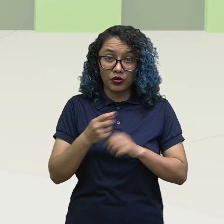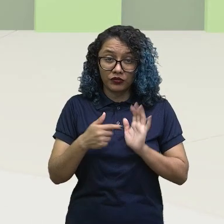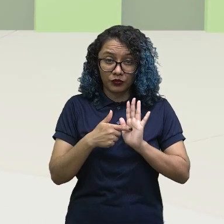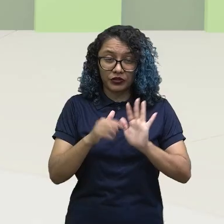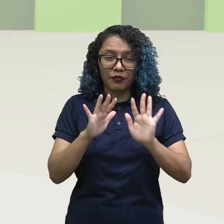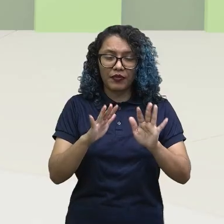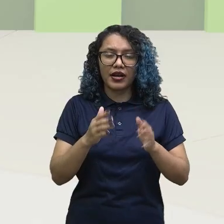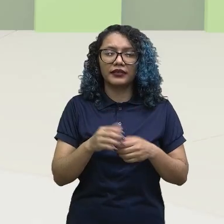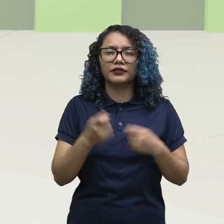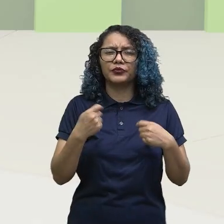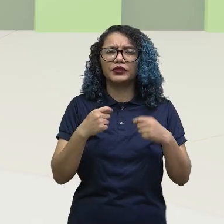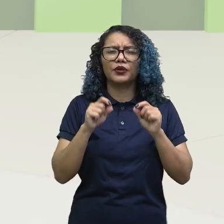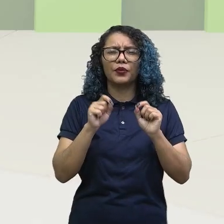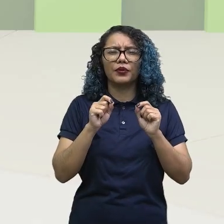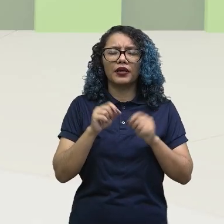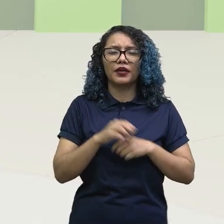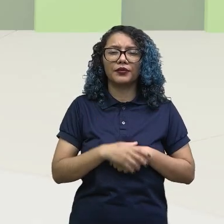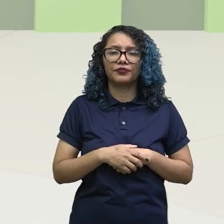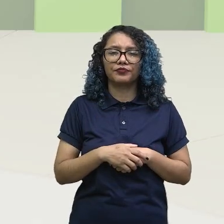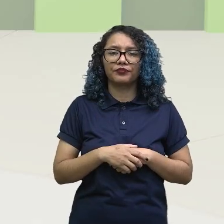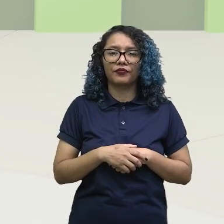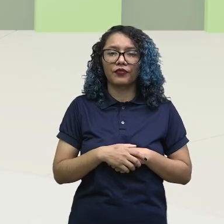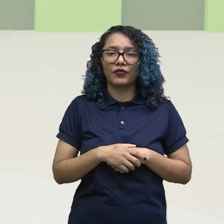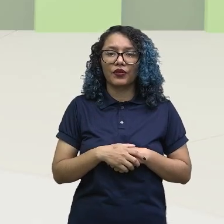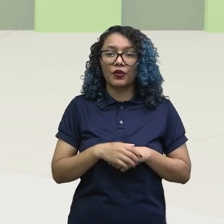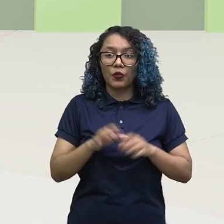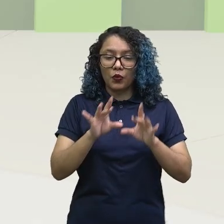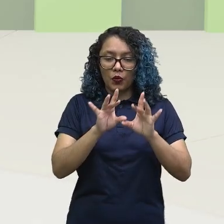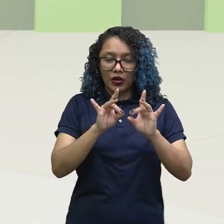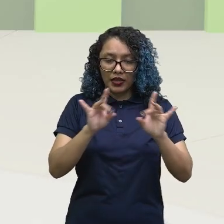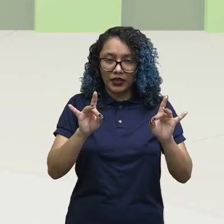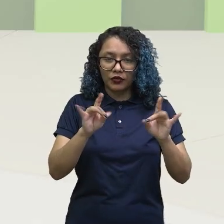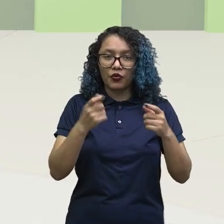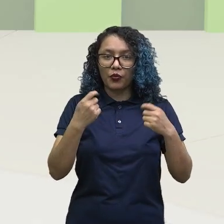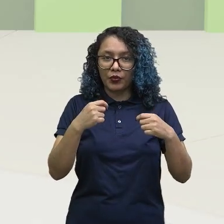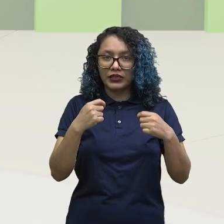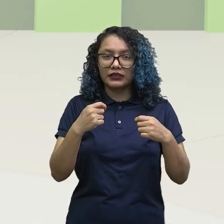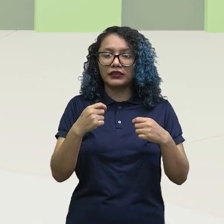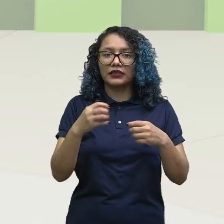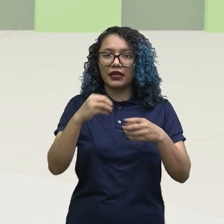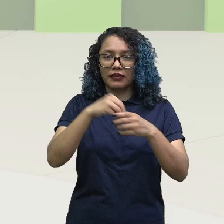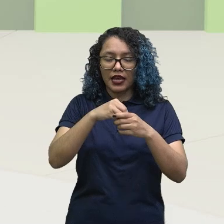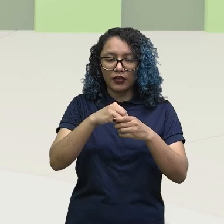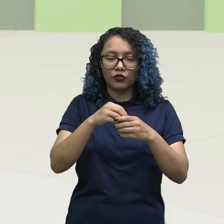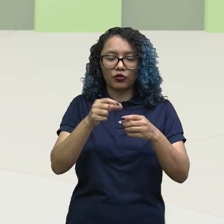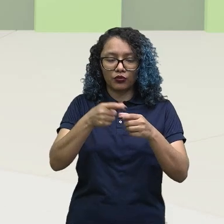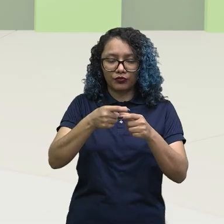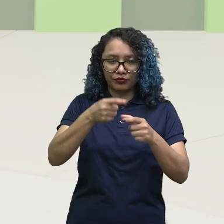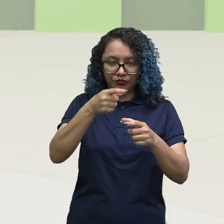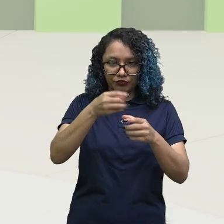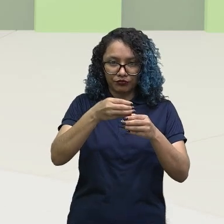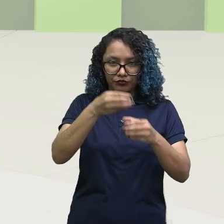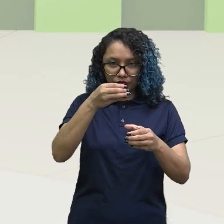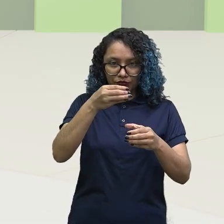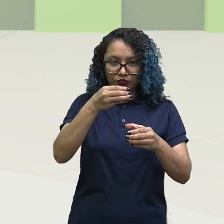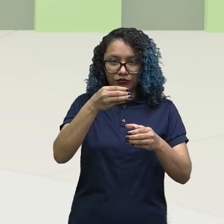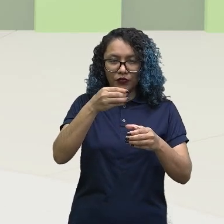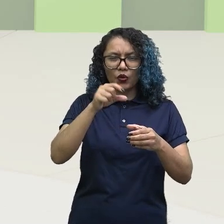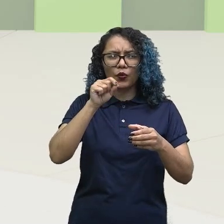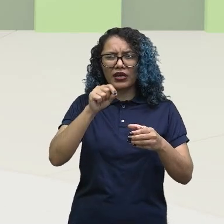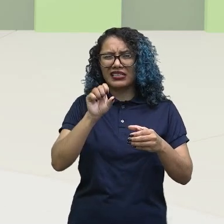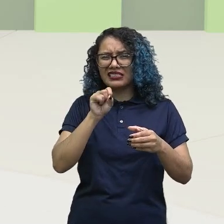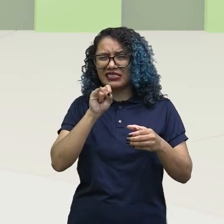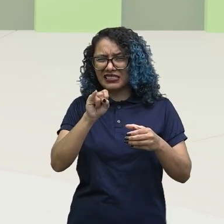precisa manipular este tipo de líquido em uma cuba que vai, quando ligada, ela suga todo o